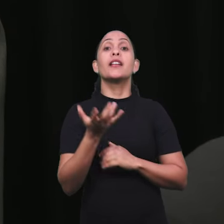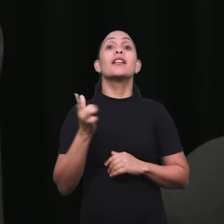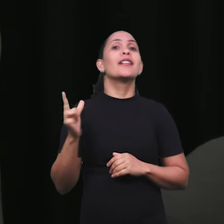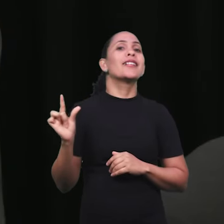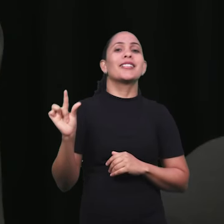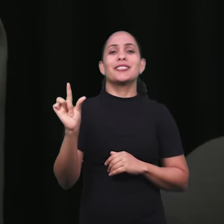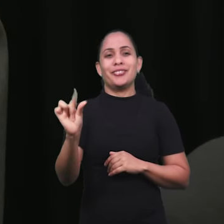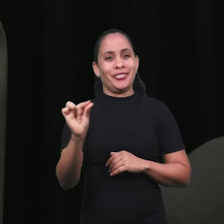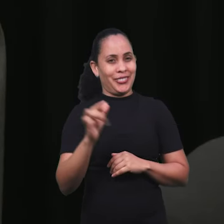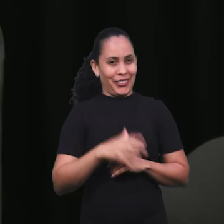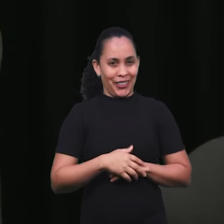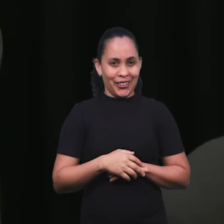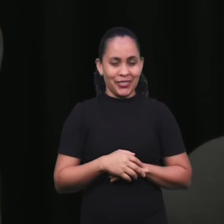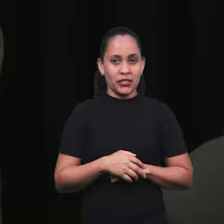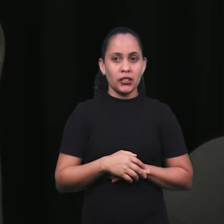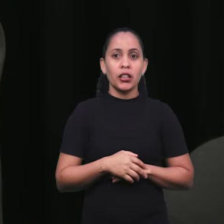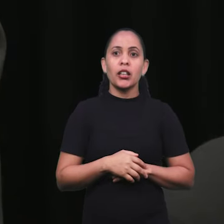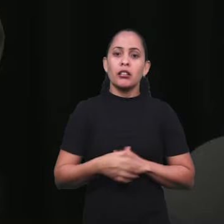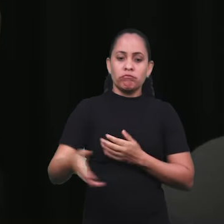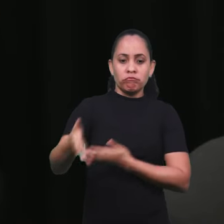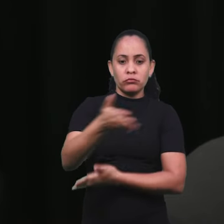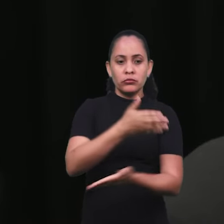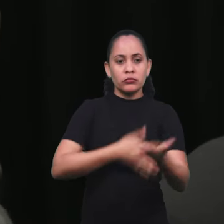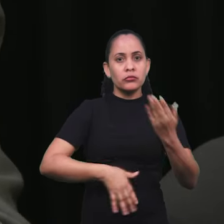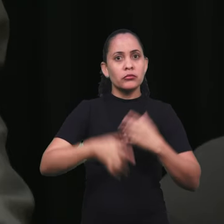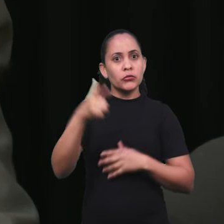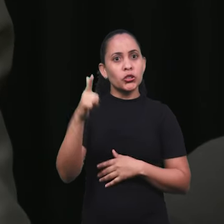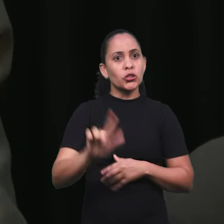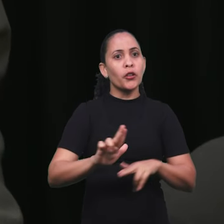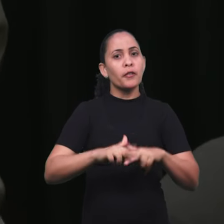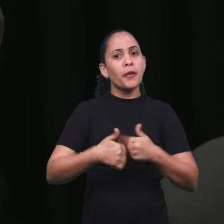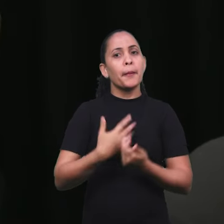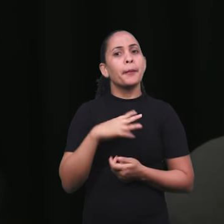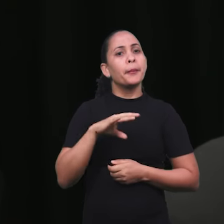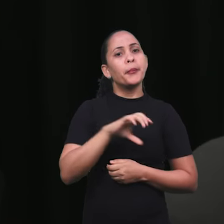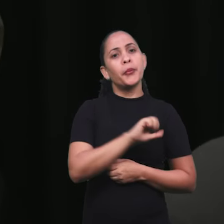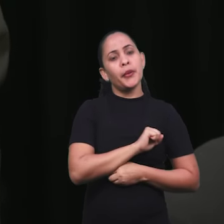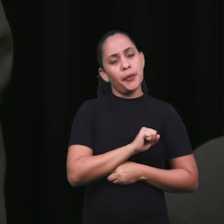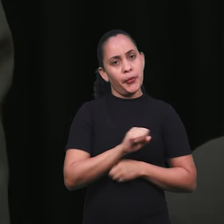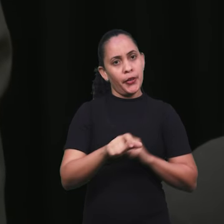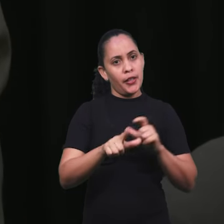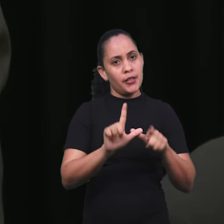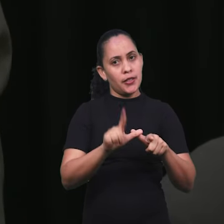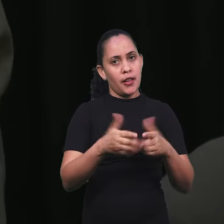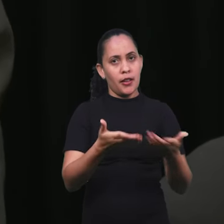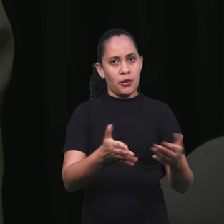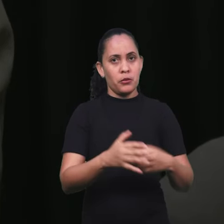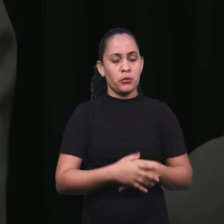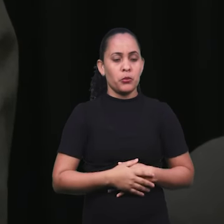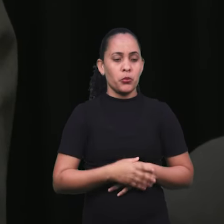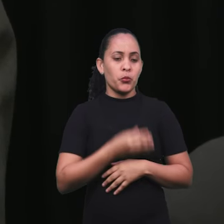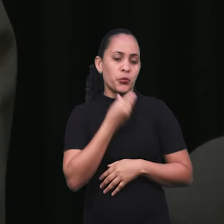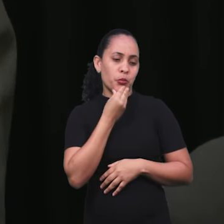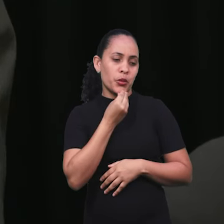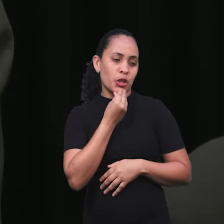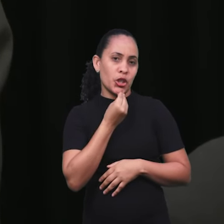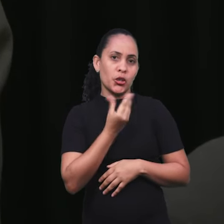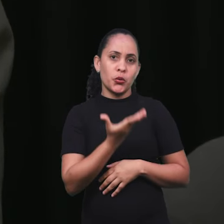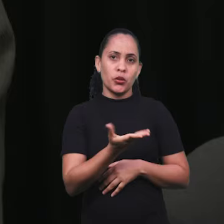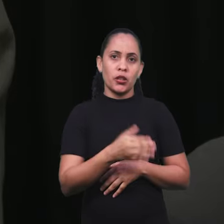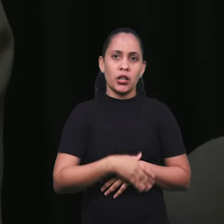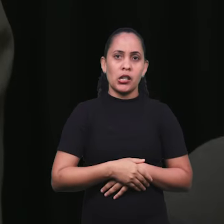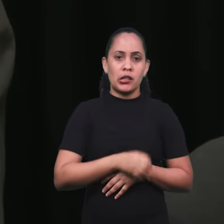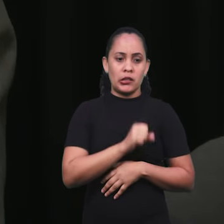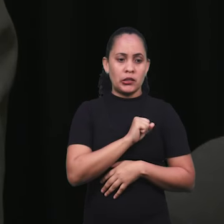projeto porque ele quer tomar pé da situação, ele quer se envolver com Israel, por amor a Israel. O